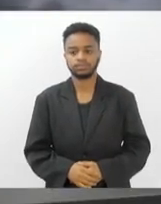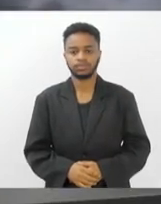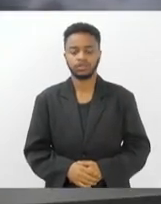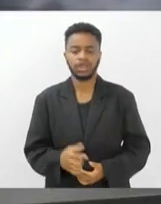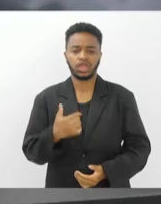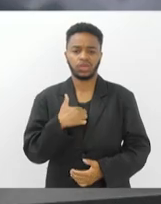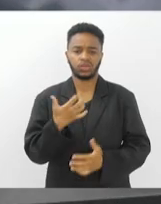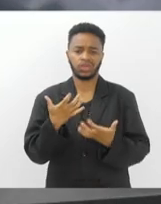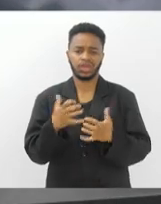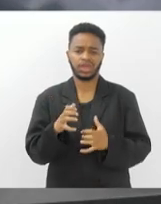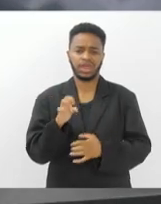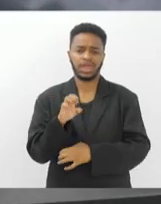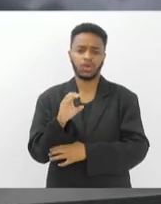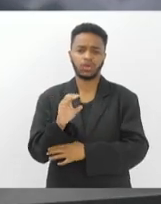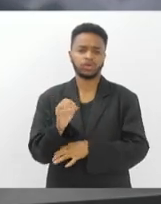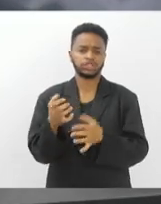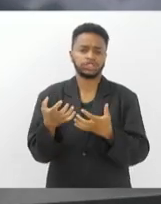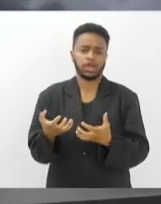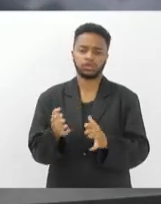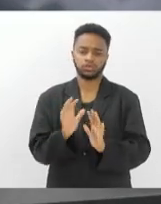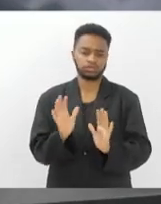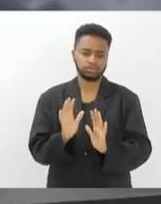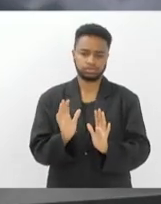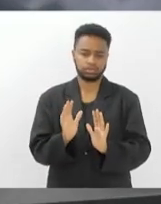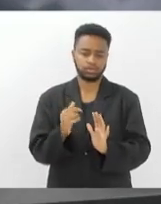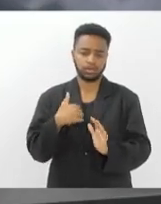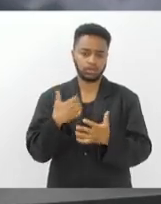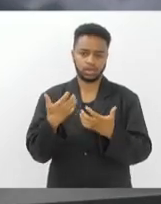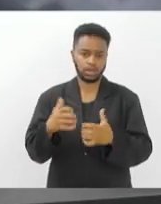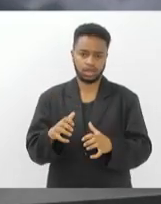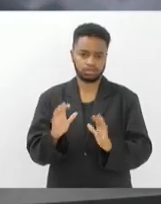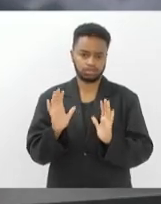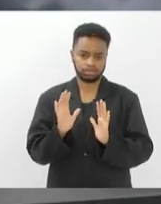um eco chato de plantão,